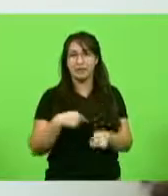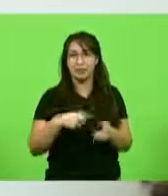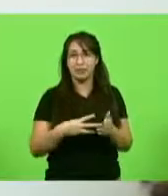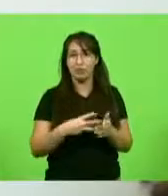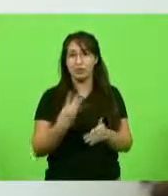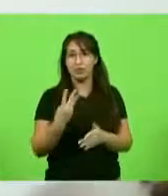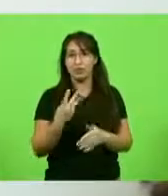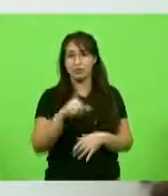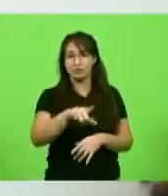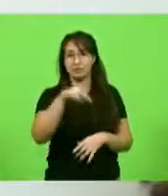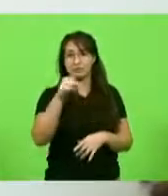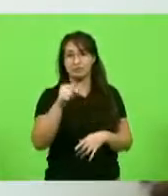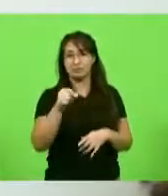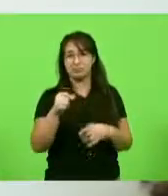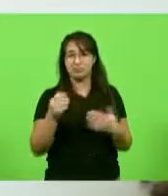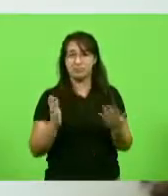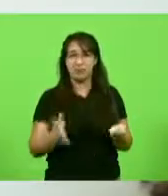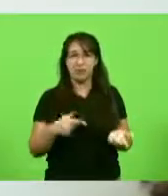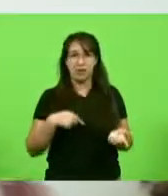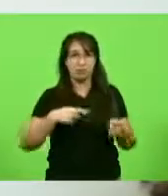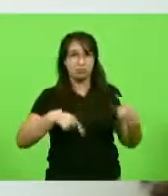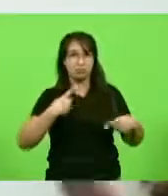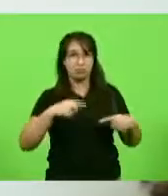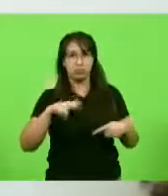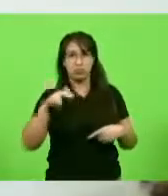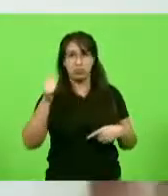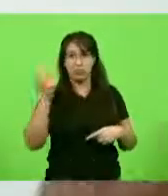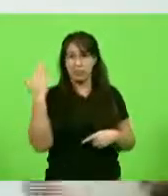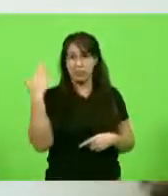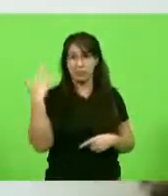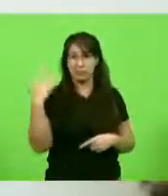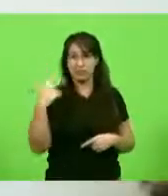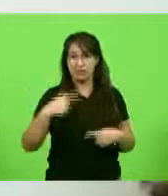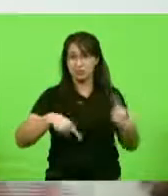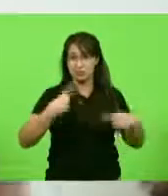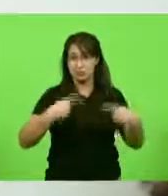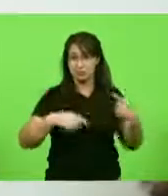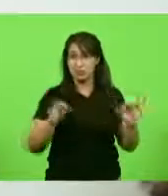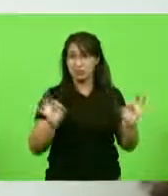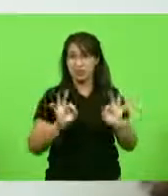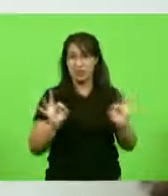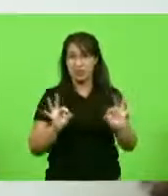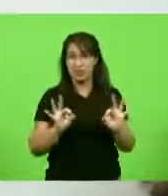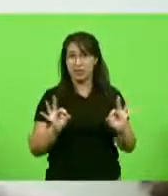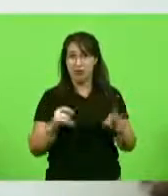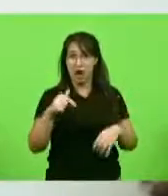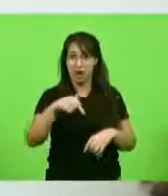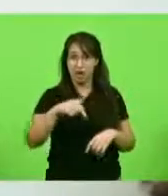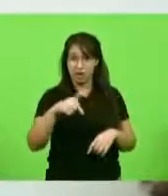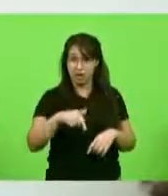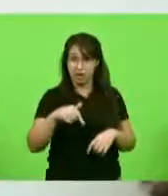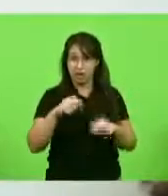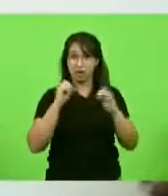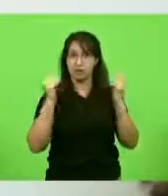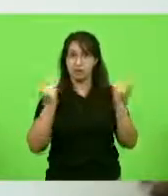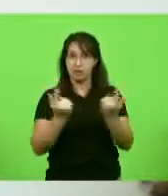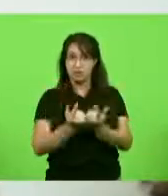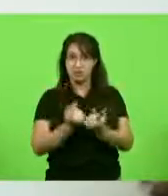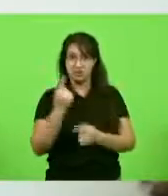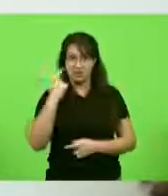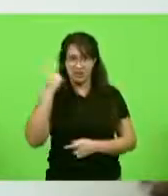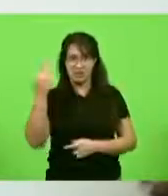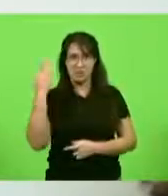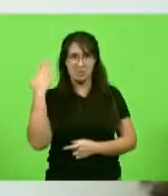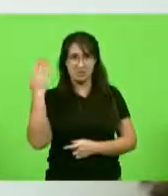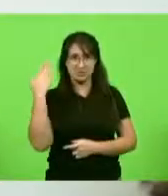essa discussão. Eu nunca vi essa discussão. Nós nunca fizemos discussão no parlamento que eu me lembre